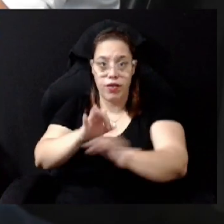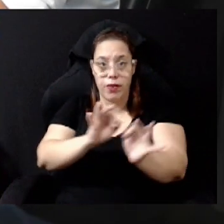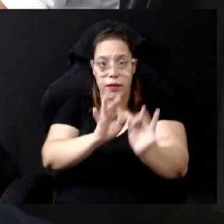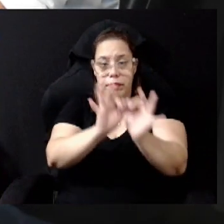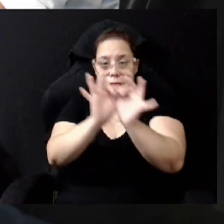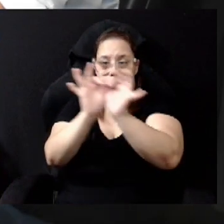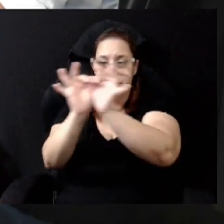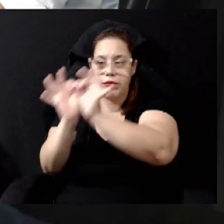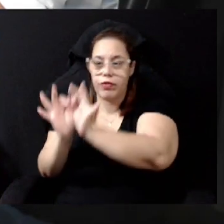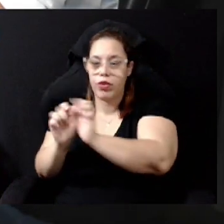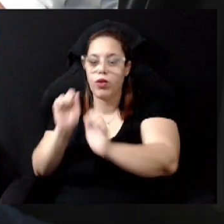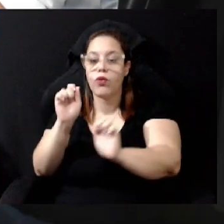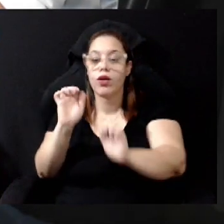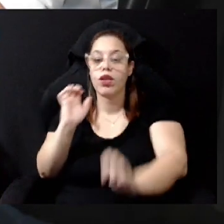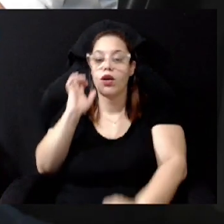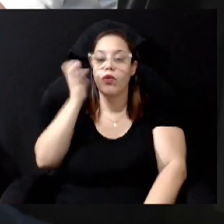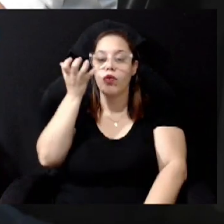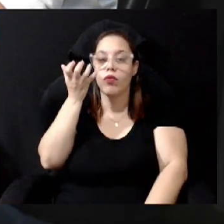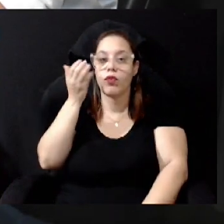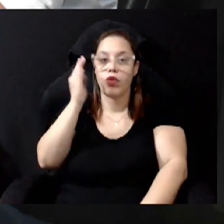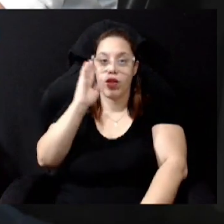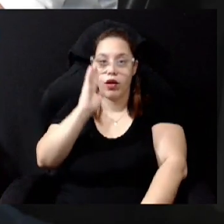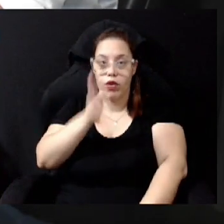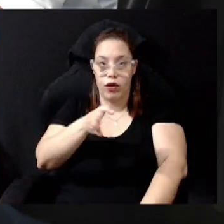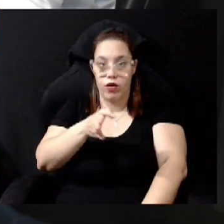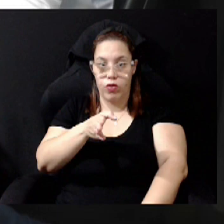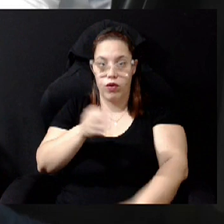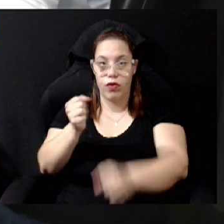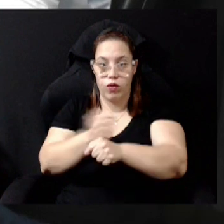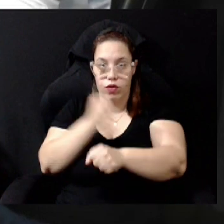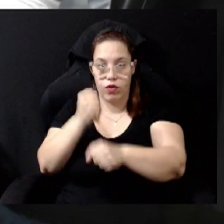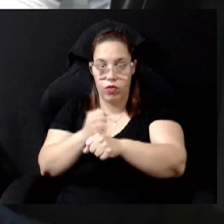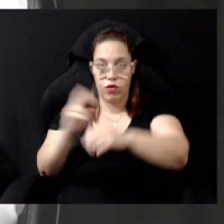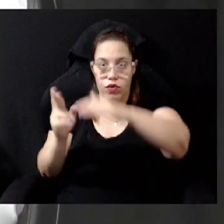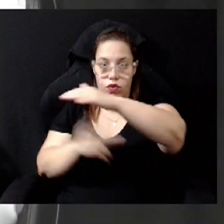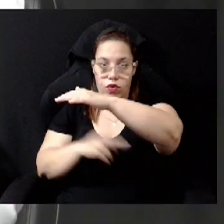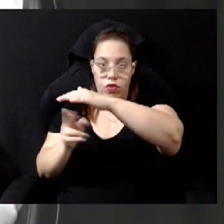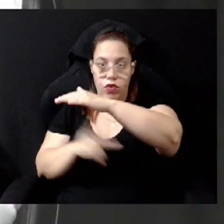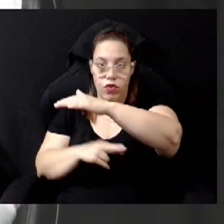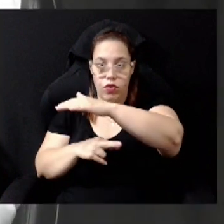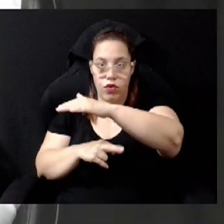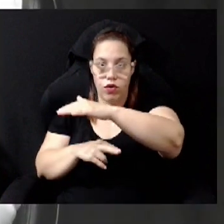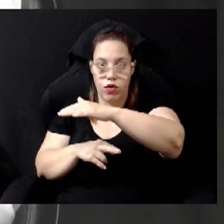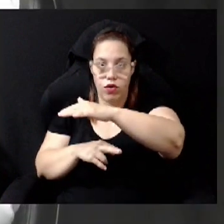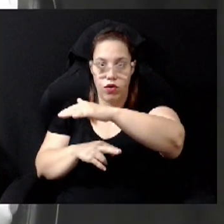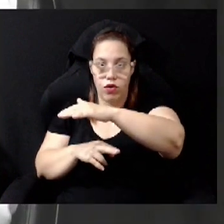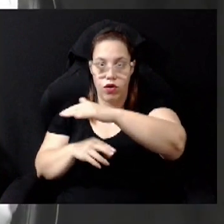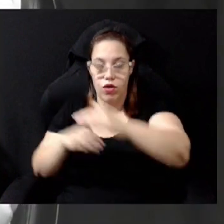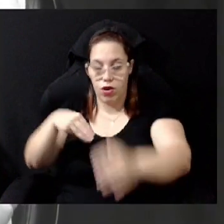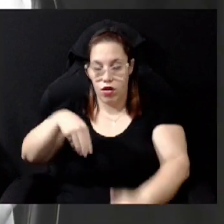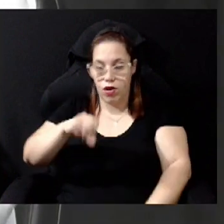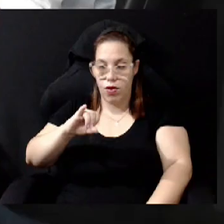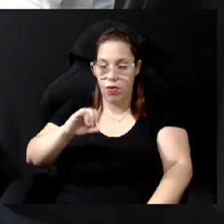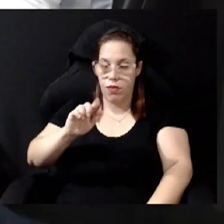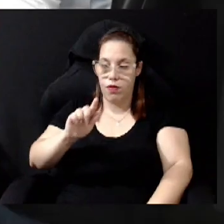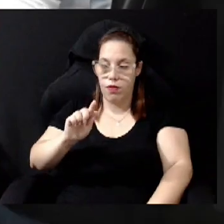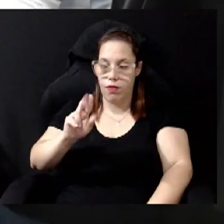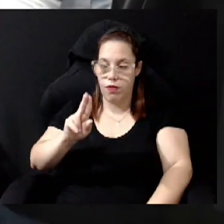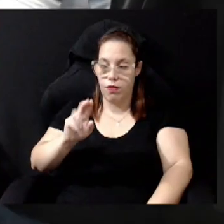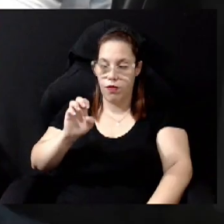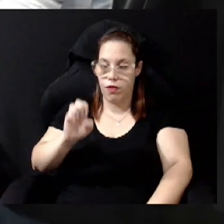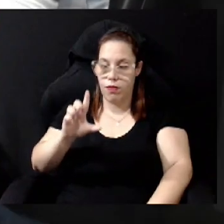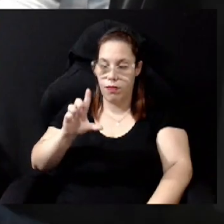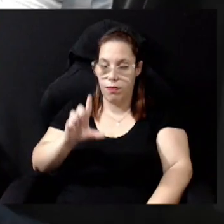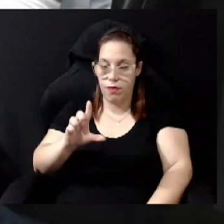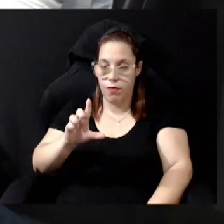está acontecendo na principal é a obra da Santos Dumont. Não, é a obra da rodovia Miguel Melhado Campos. Da Miguel Melhado, que é do